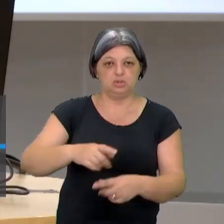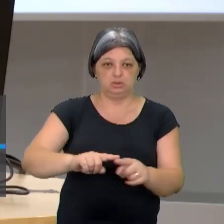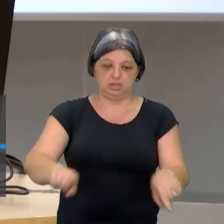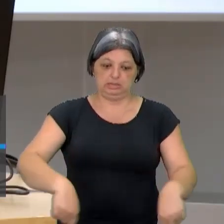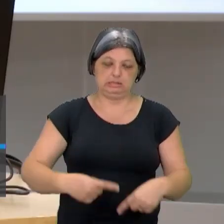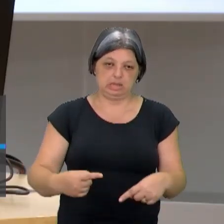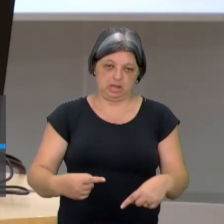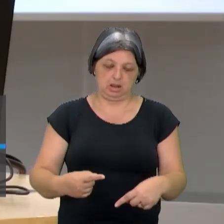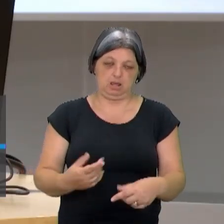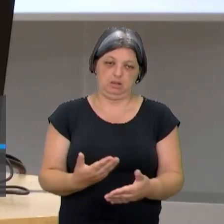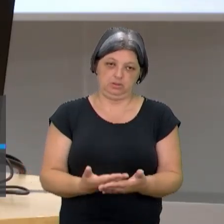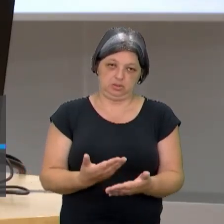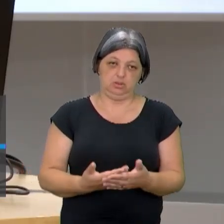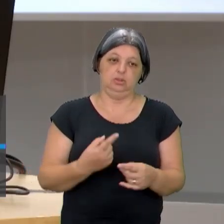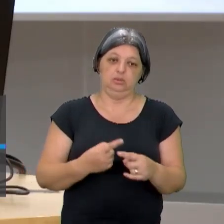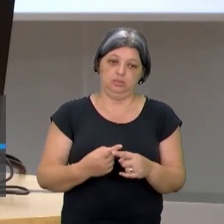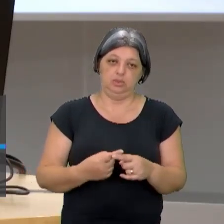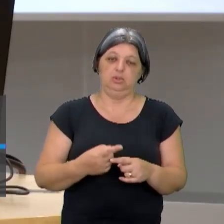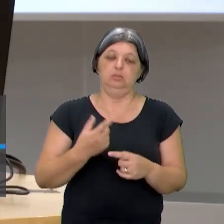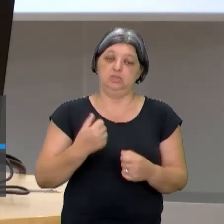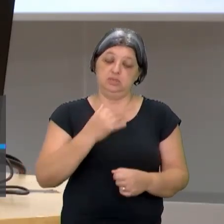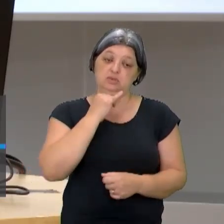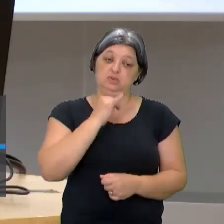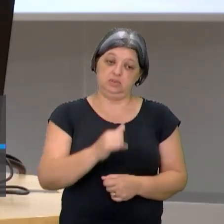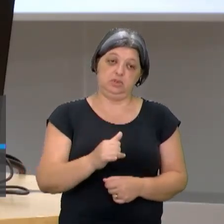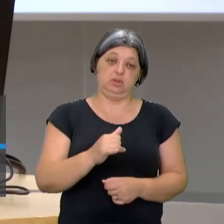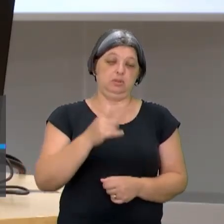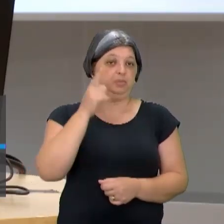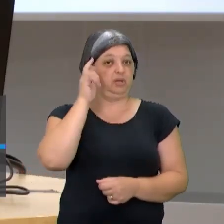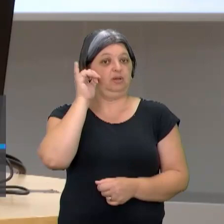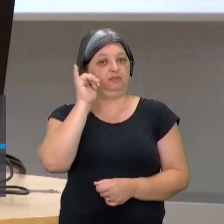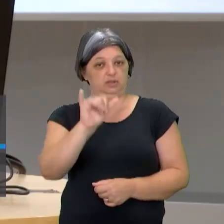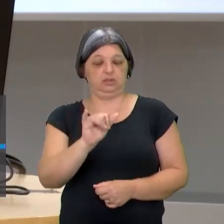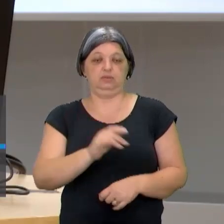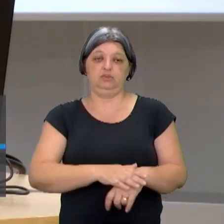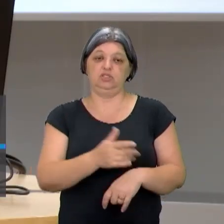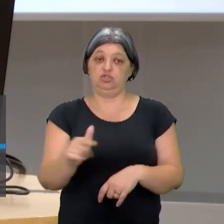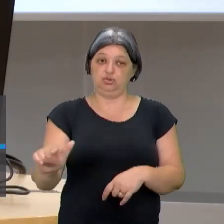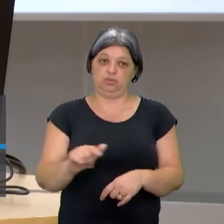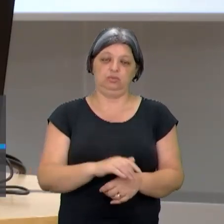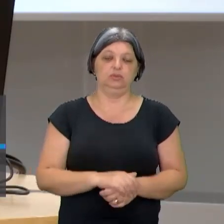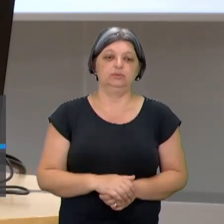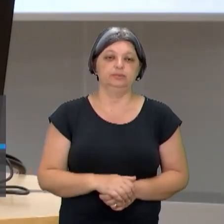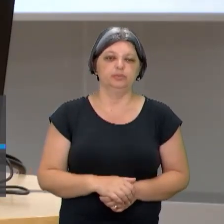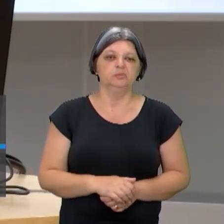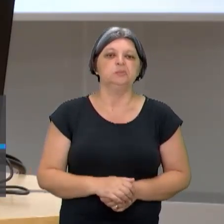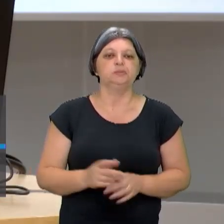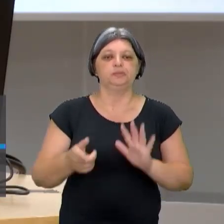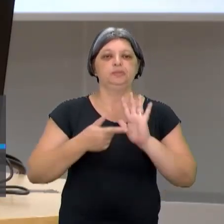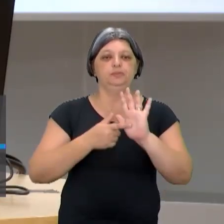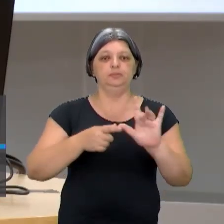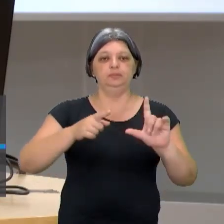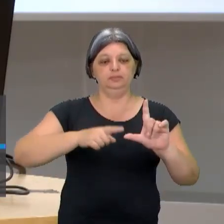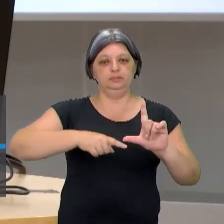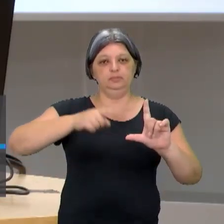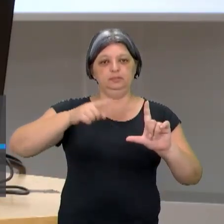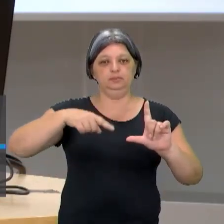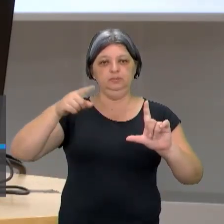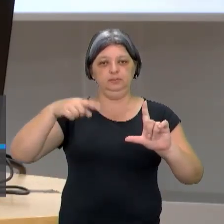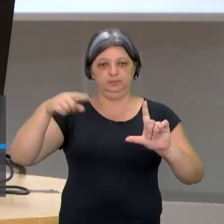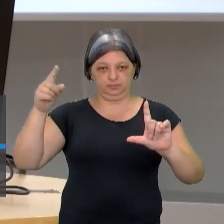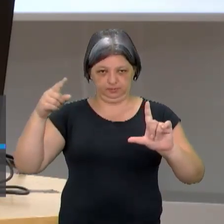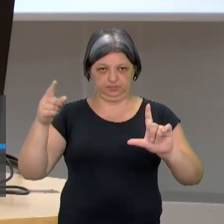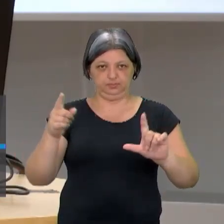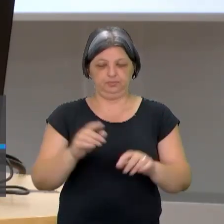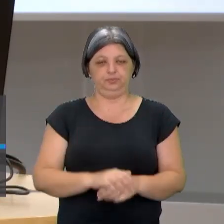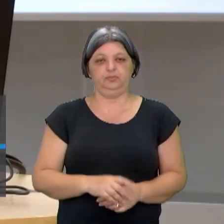não repetirem isso aí nas próximas aulas. Essa é a ideia. A gente tem uns slides que mostram graficamente isso que eu fiz aqui mimicamente